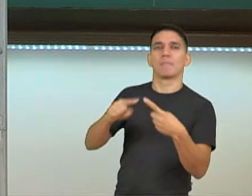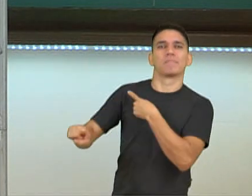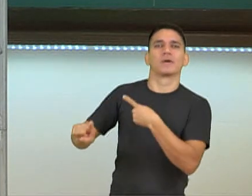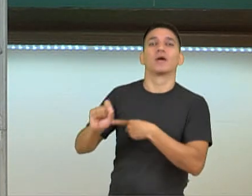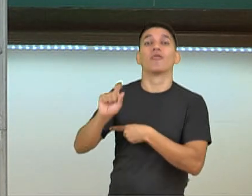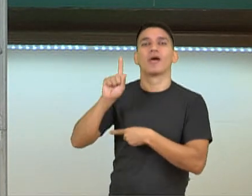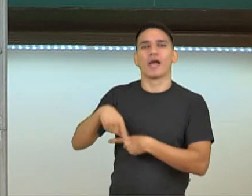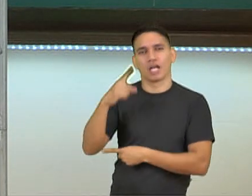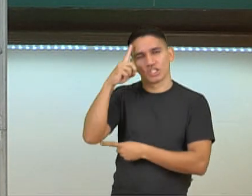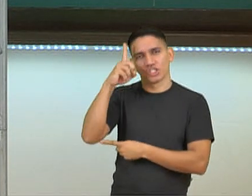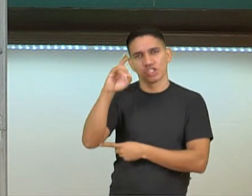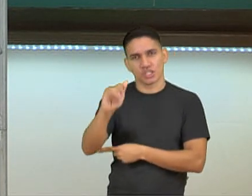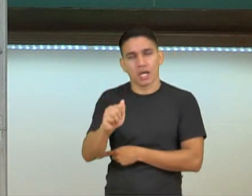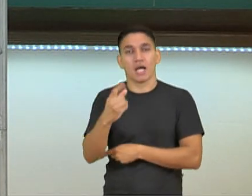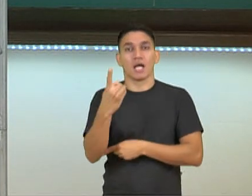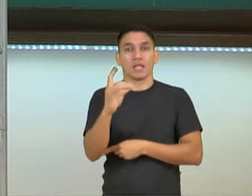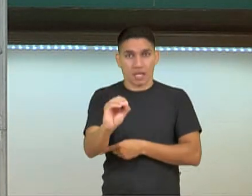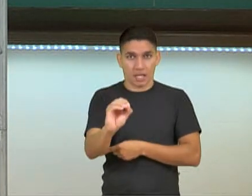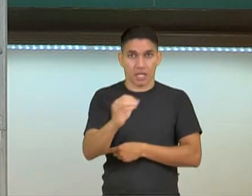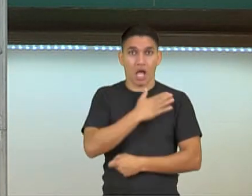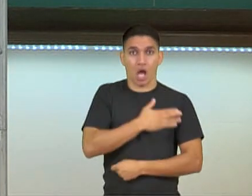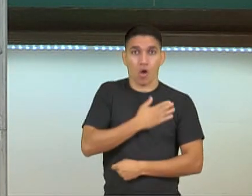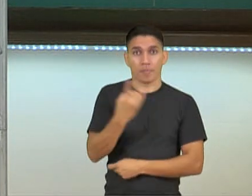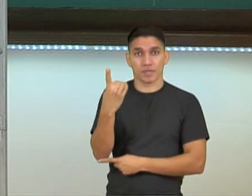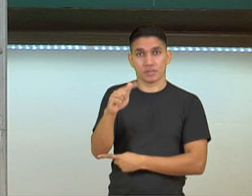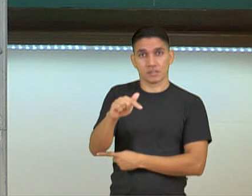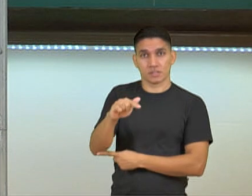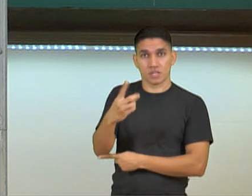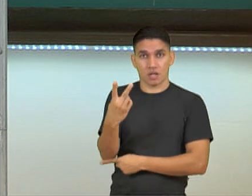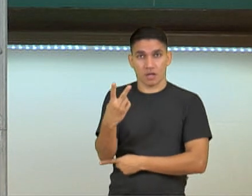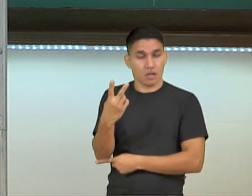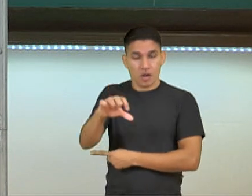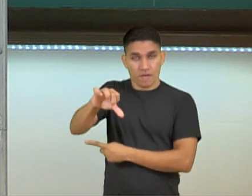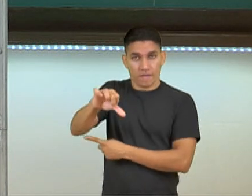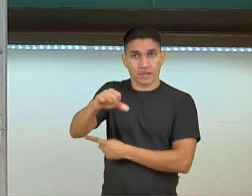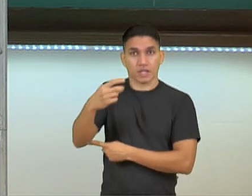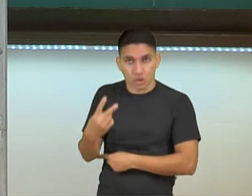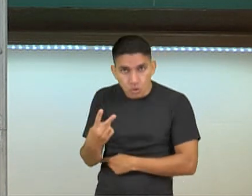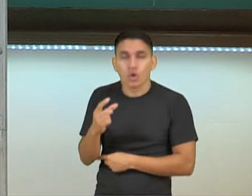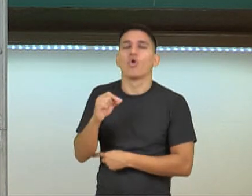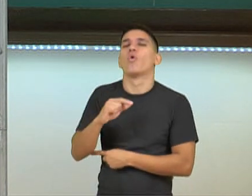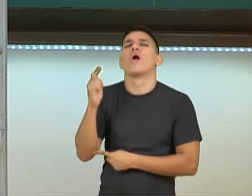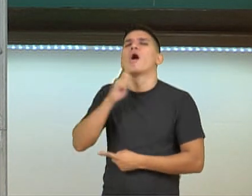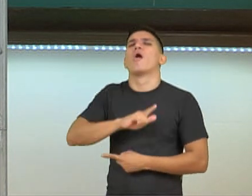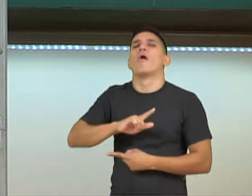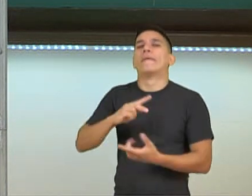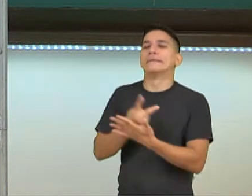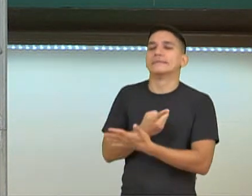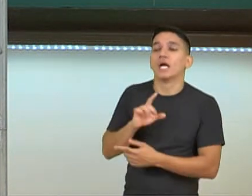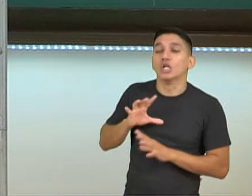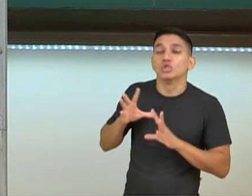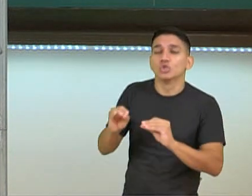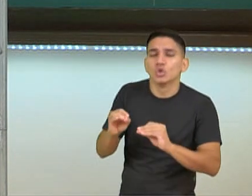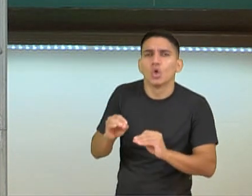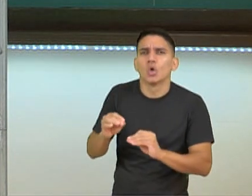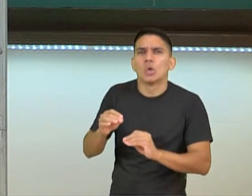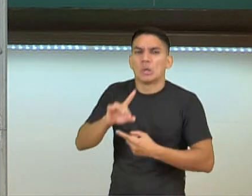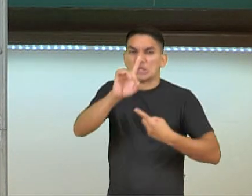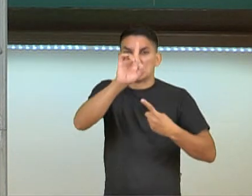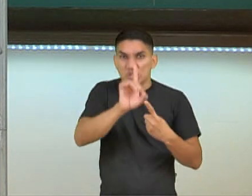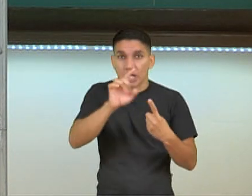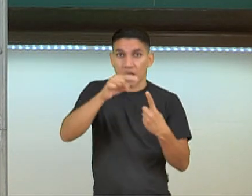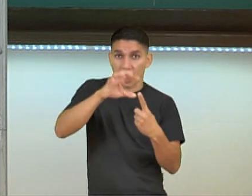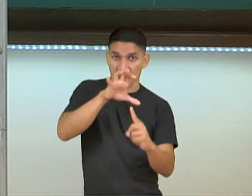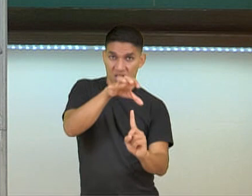chamada Jornada de 10 de agosto de 1792, todos os direitos que Luís XVI